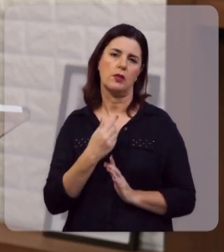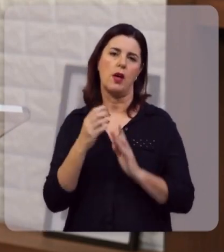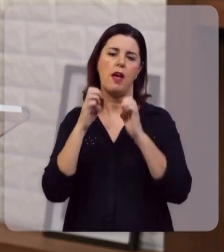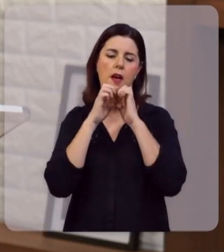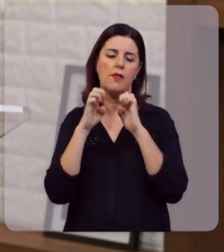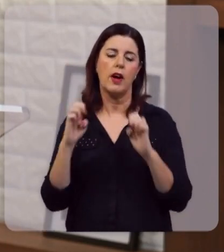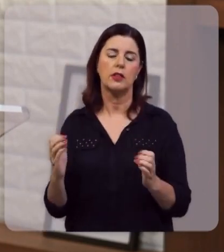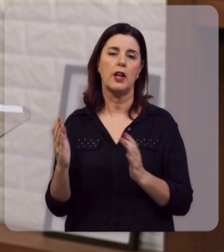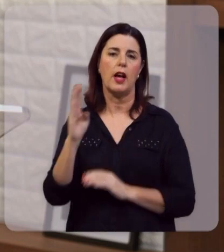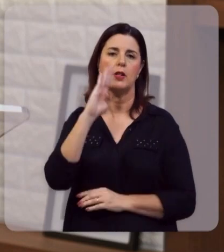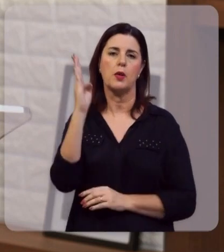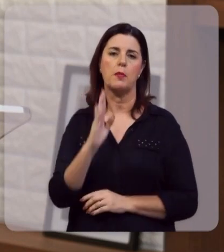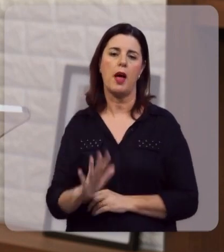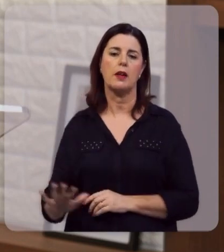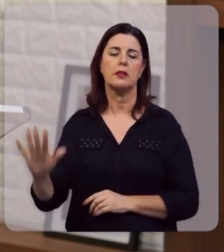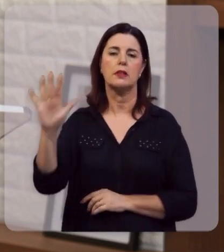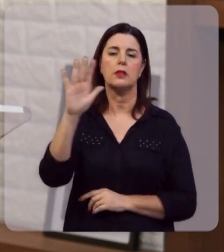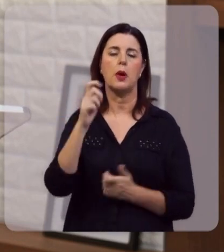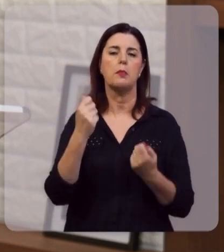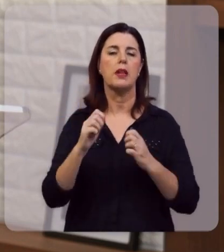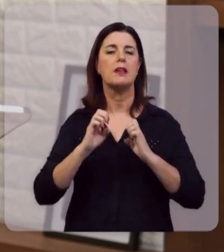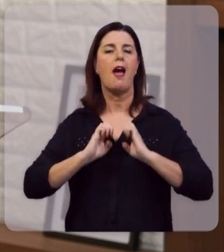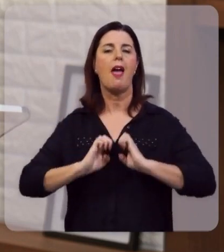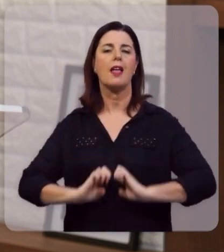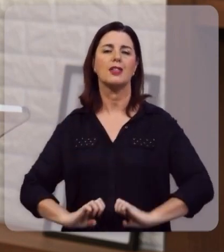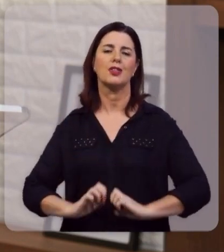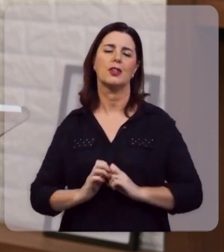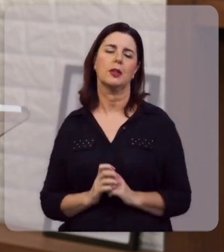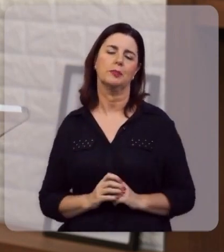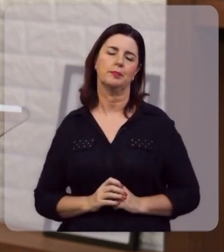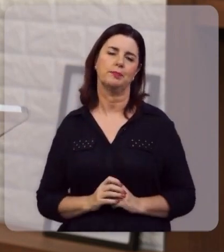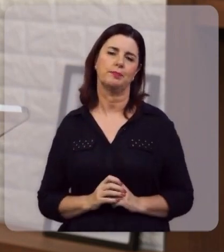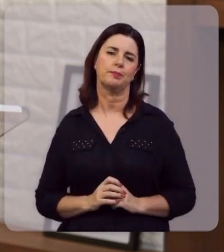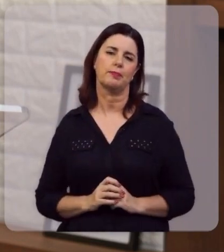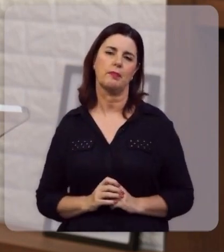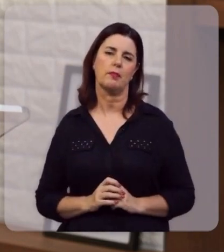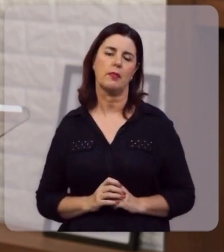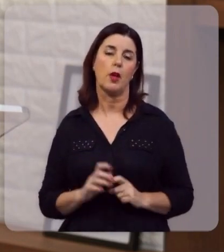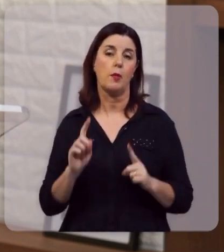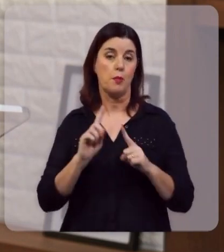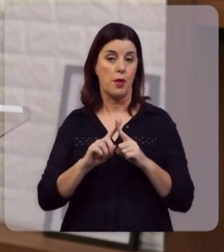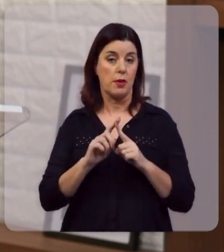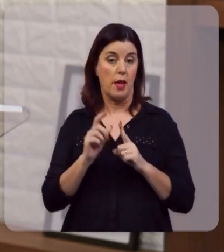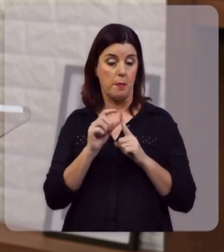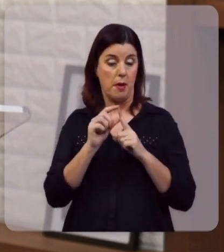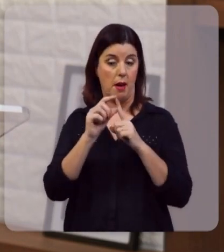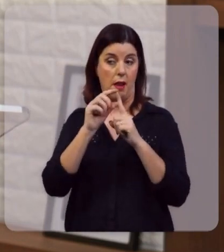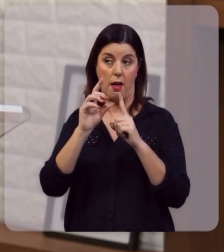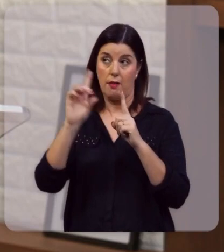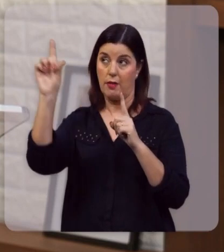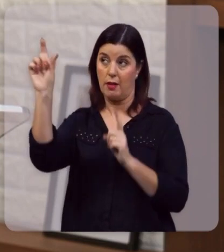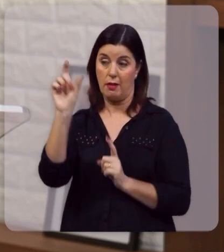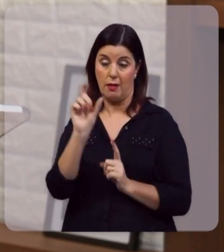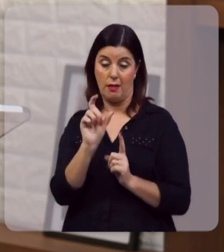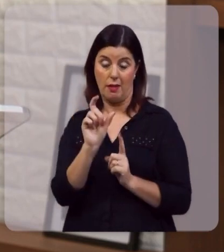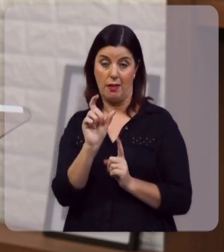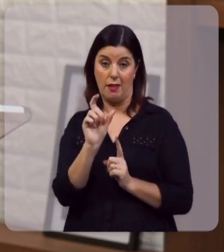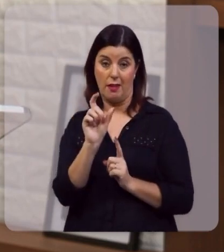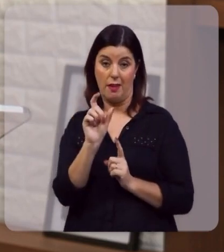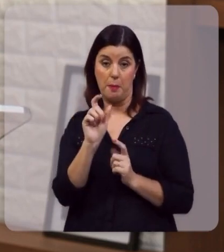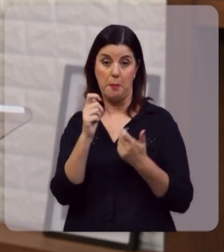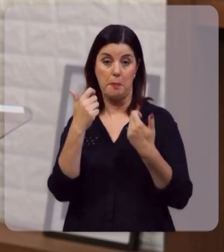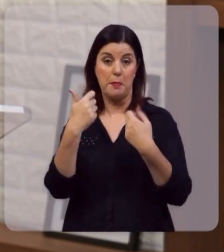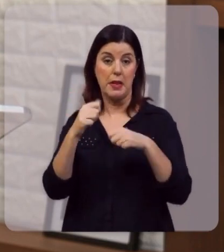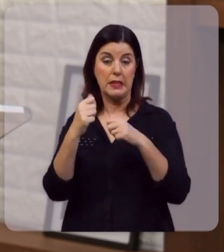evangélica brasileira precisa de um choque ético. Porque a palavra de Deus, o evangelho,